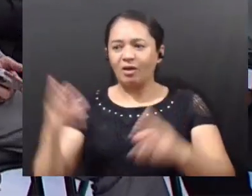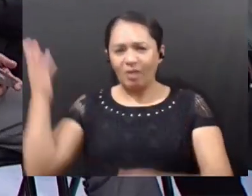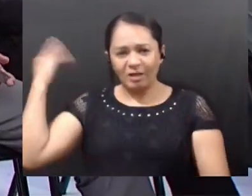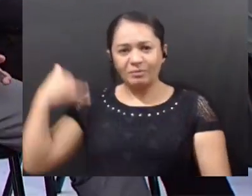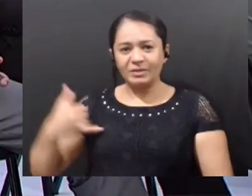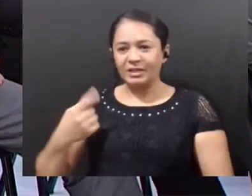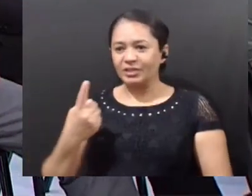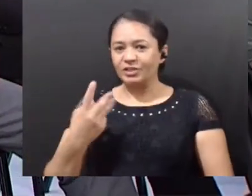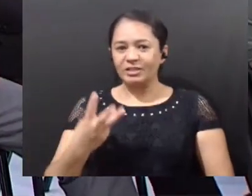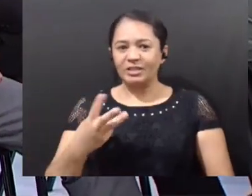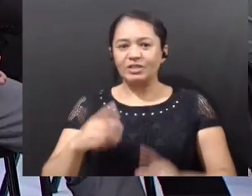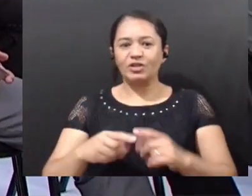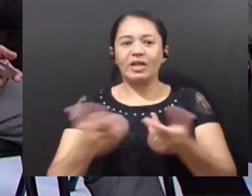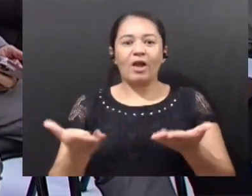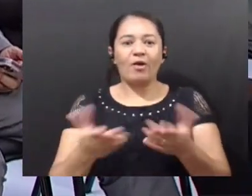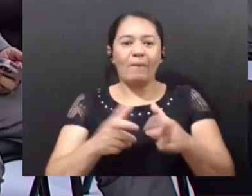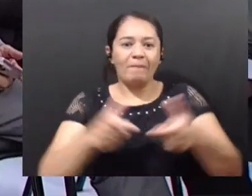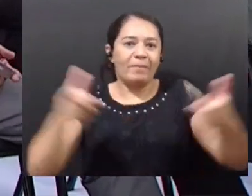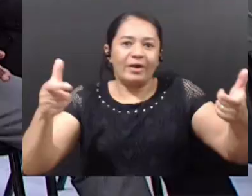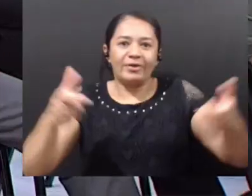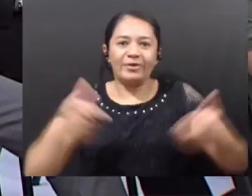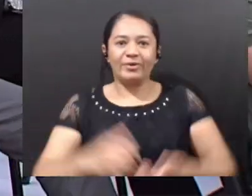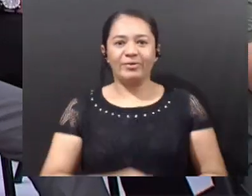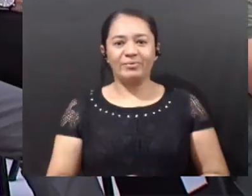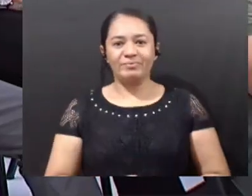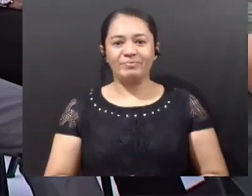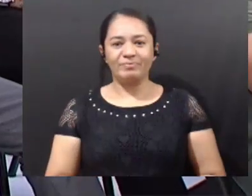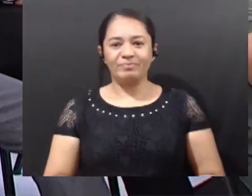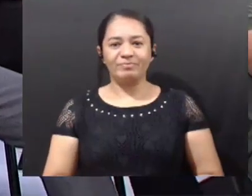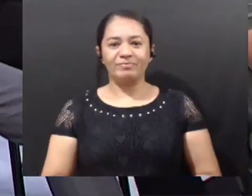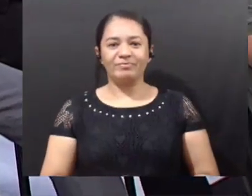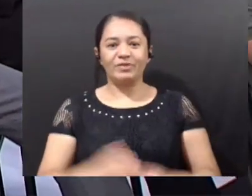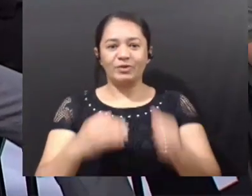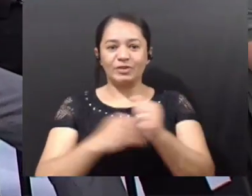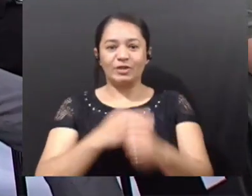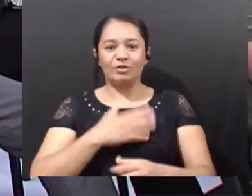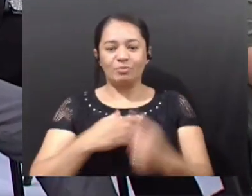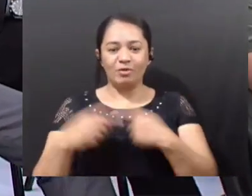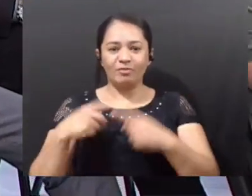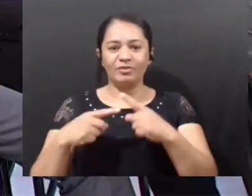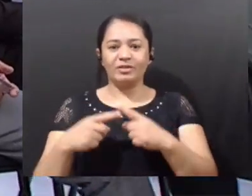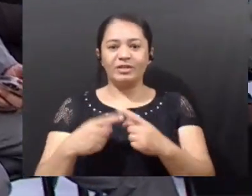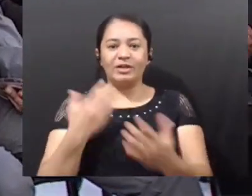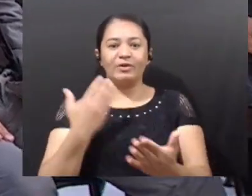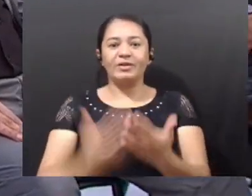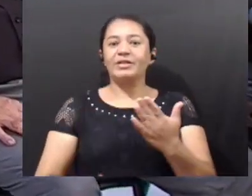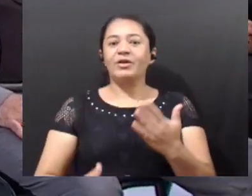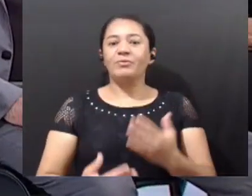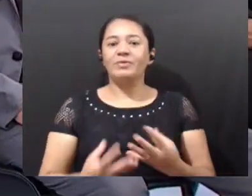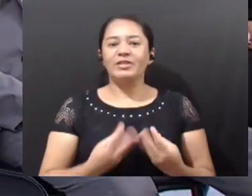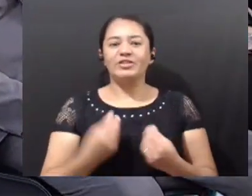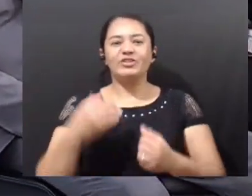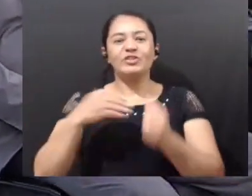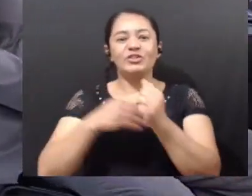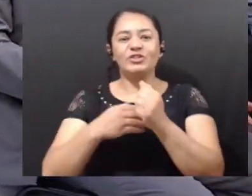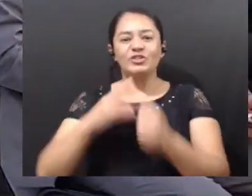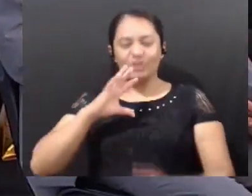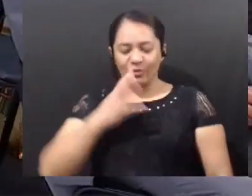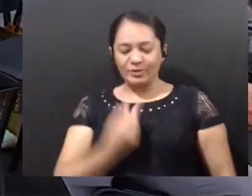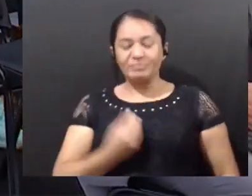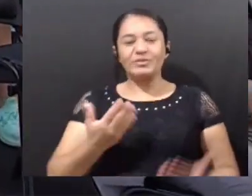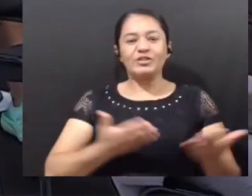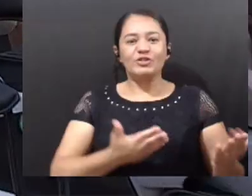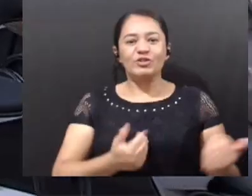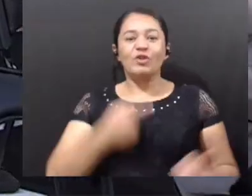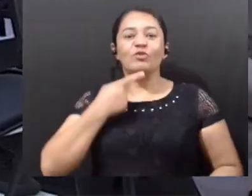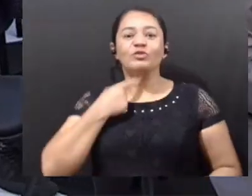maior. Talvez o segredo do meu crescimento seja nunca ter perdido essa essência jovem, esse espírito jovem, esse desejo de crescer, de